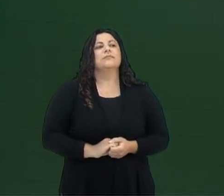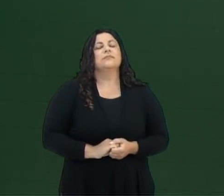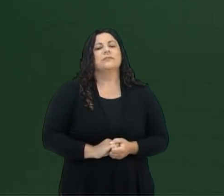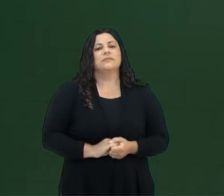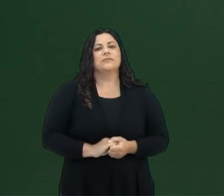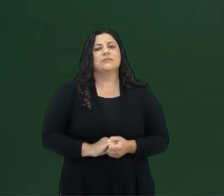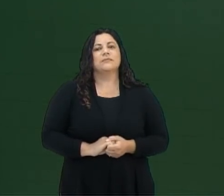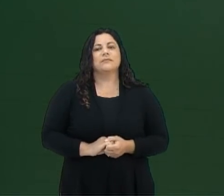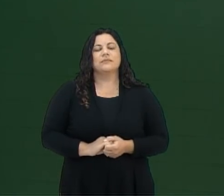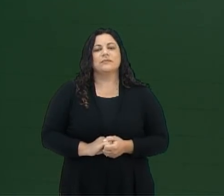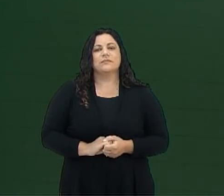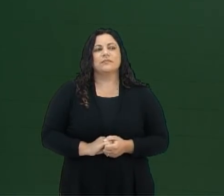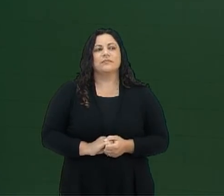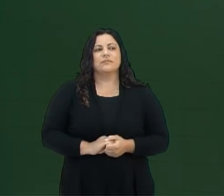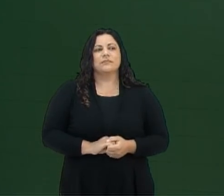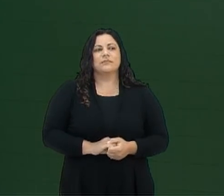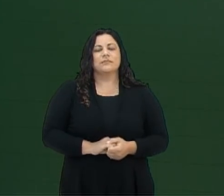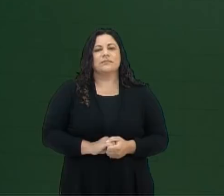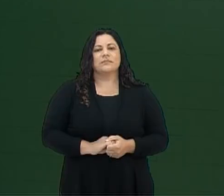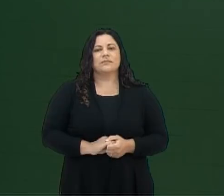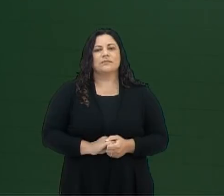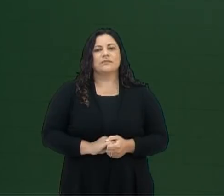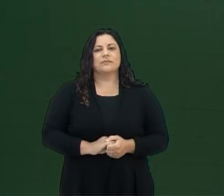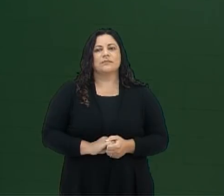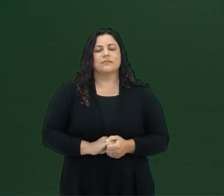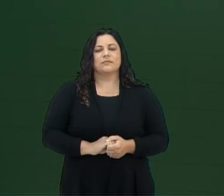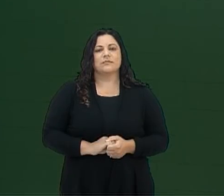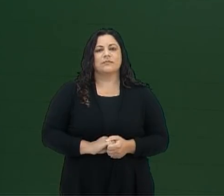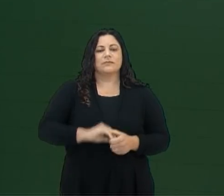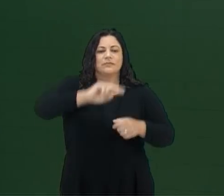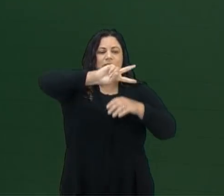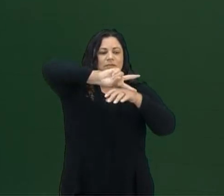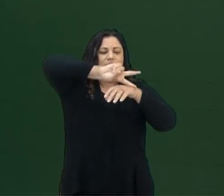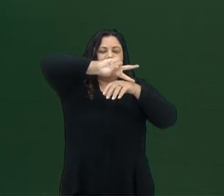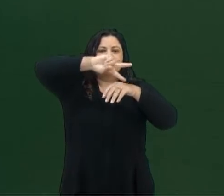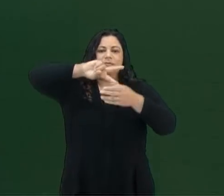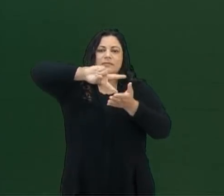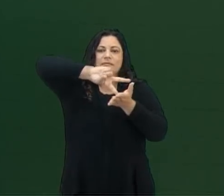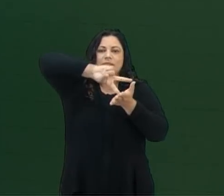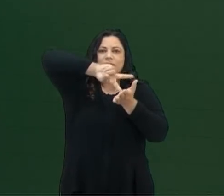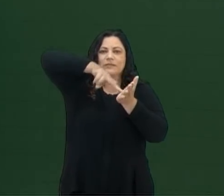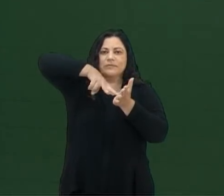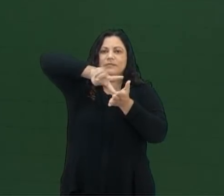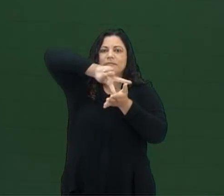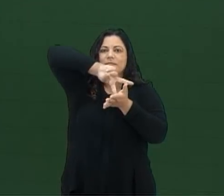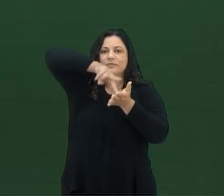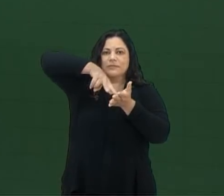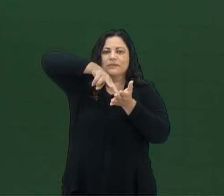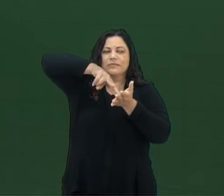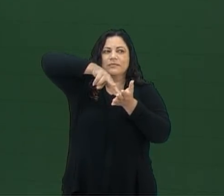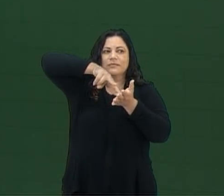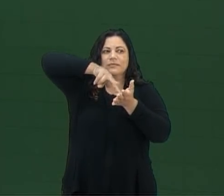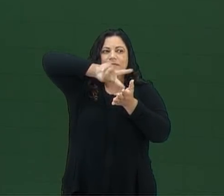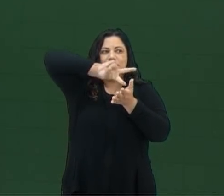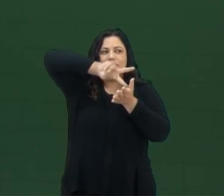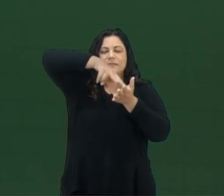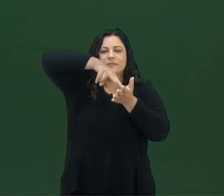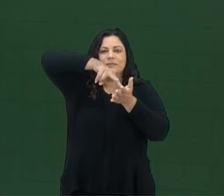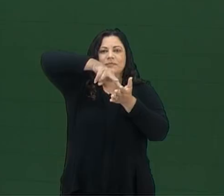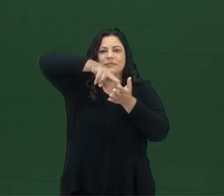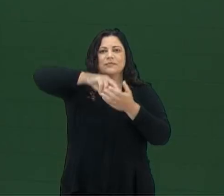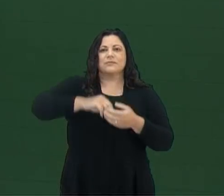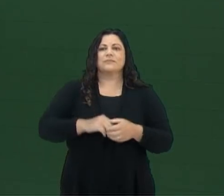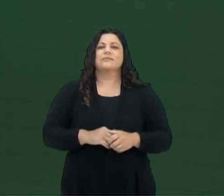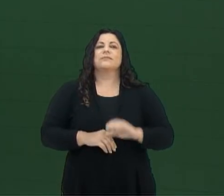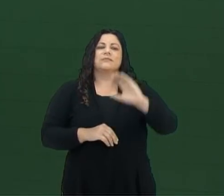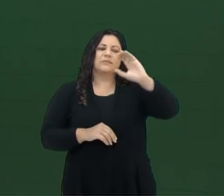B e faço um novo arco no círculo, a circunferência. Pá. Aqui, faço um novo arco. E esse ponto aqui eu vou chamar